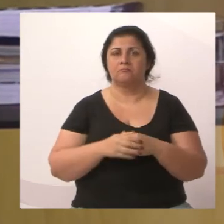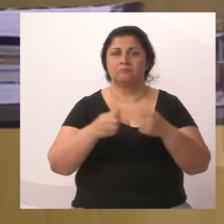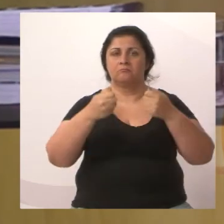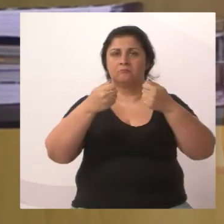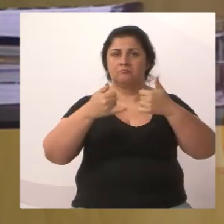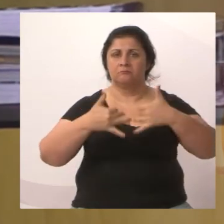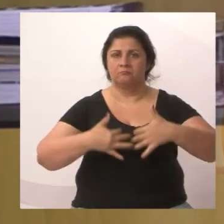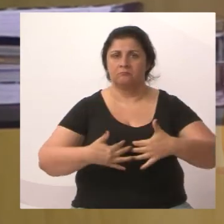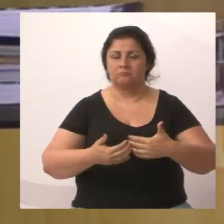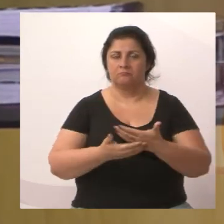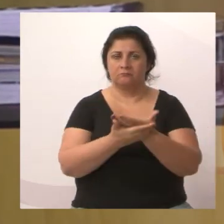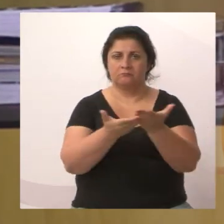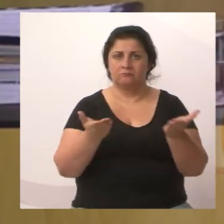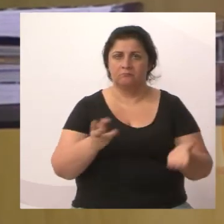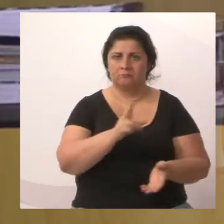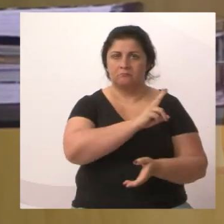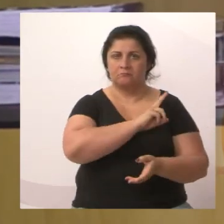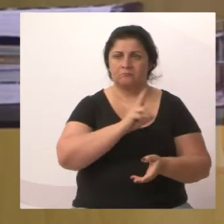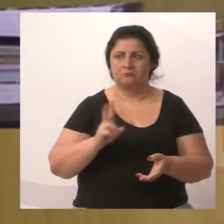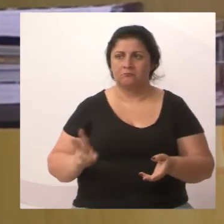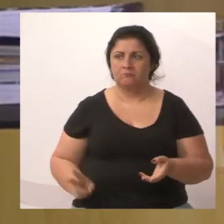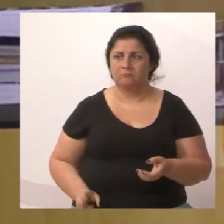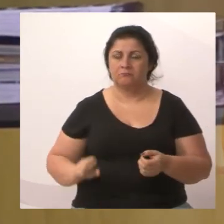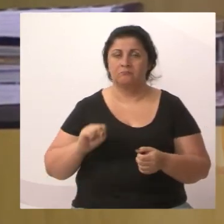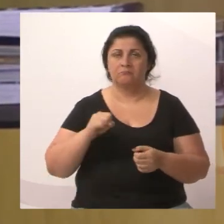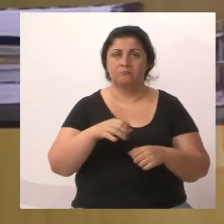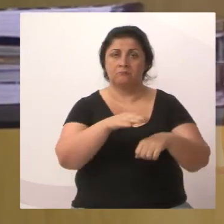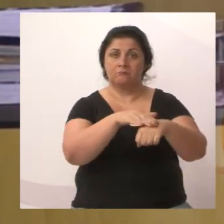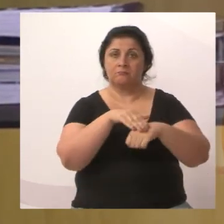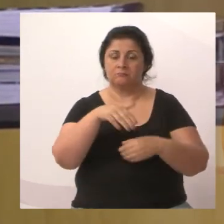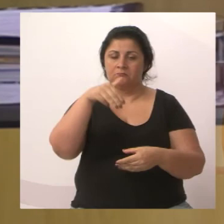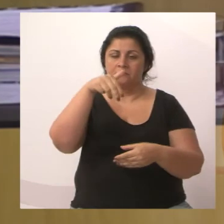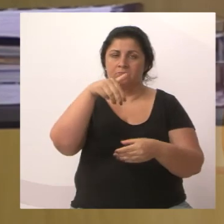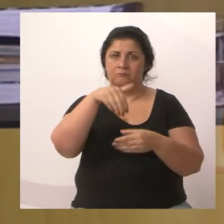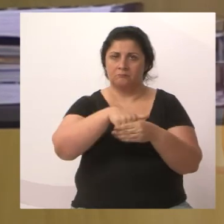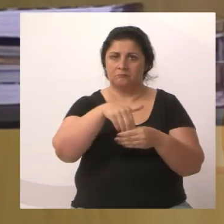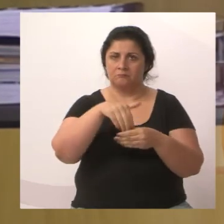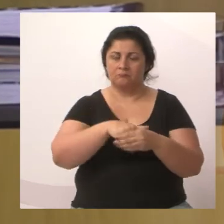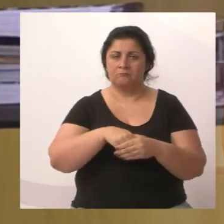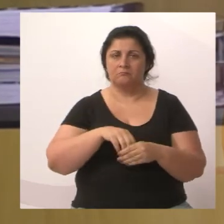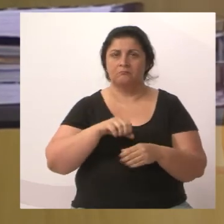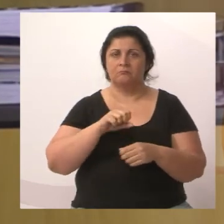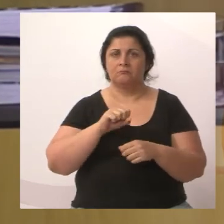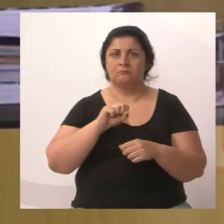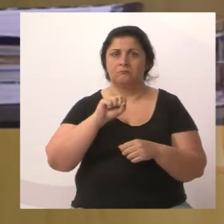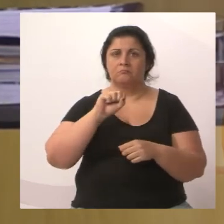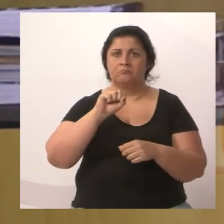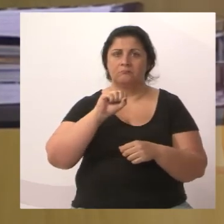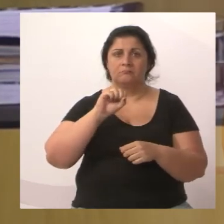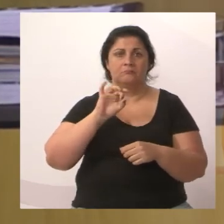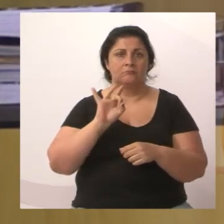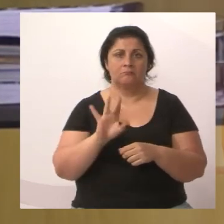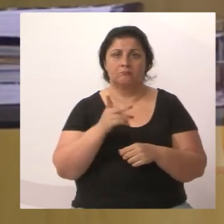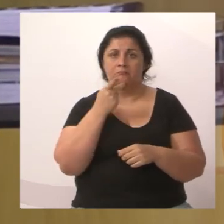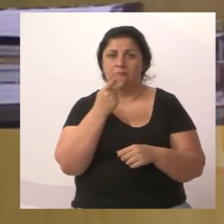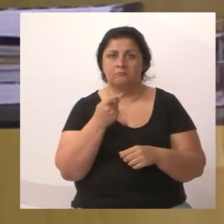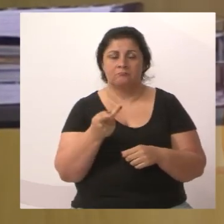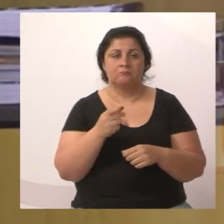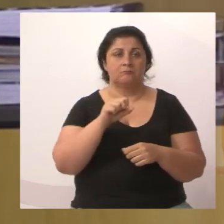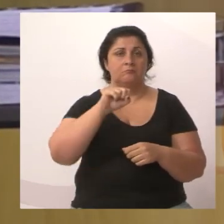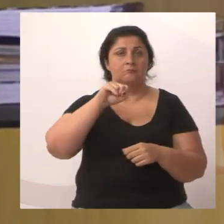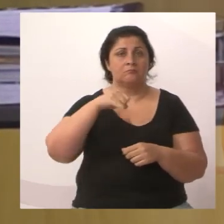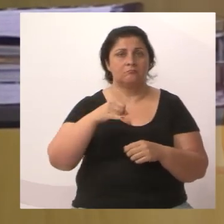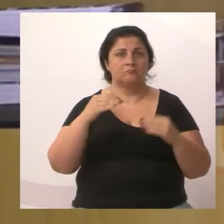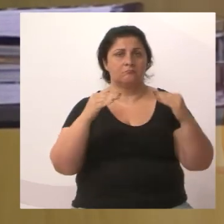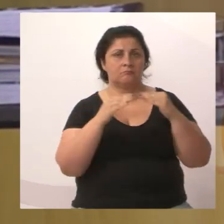esclareço aos senhores vereadores que, quando chamados a votar, deverão dizer se são a favor ou contra o